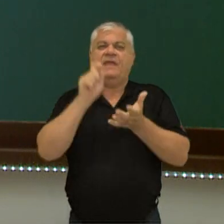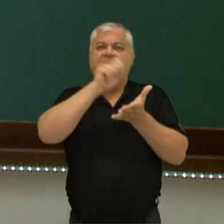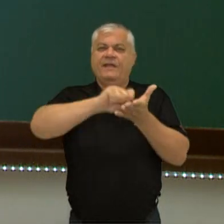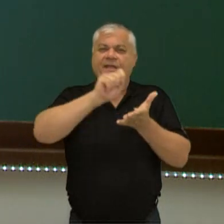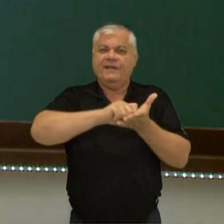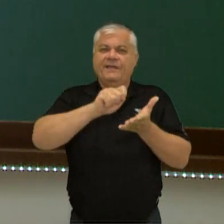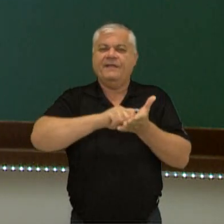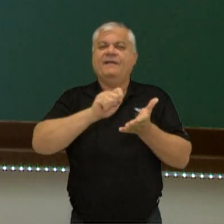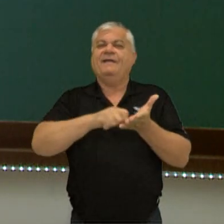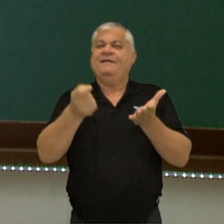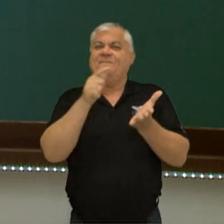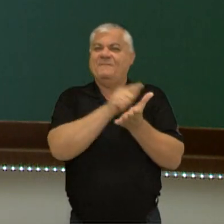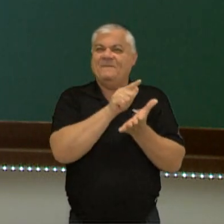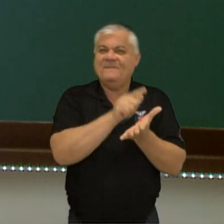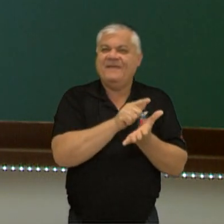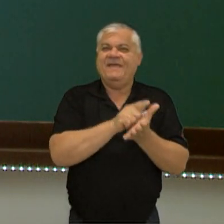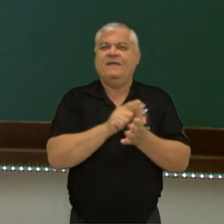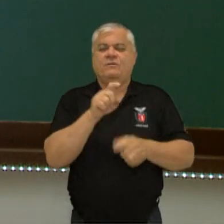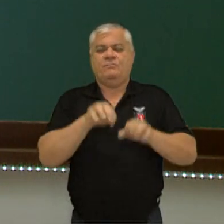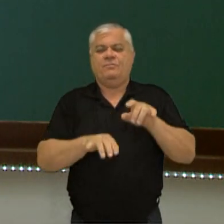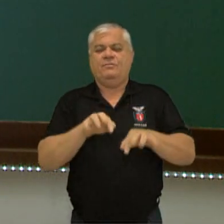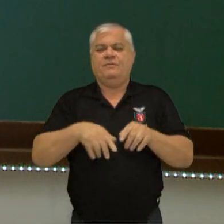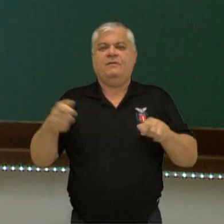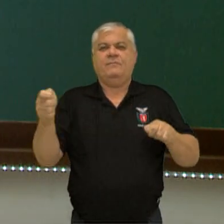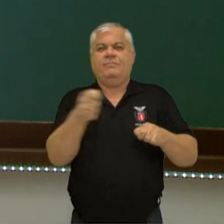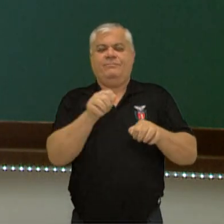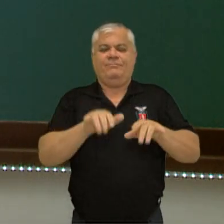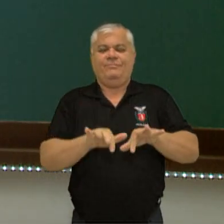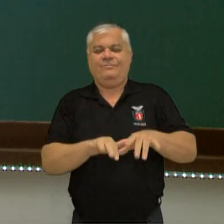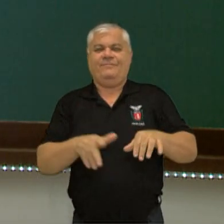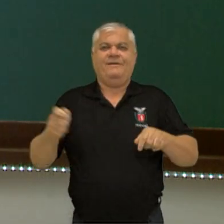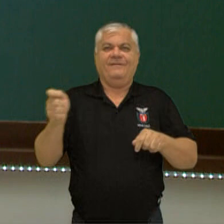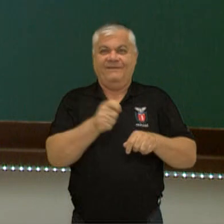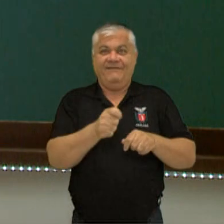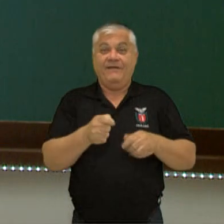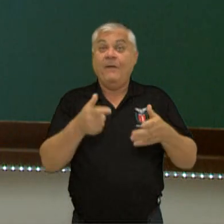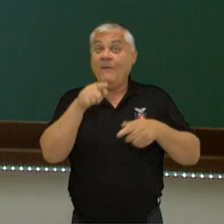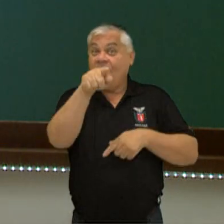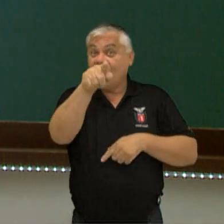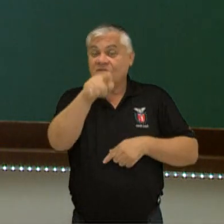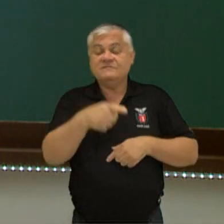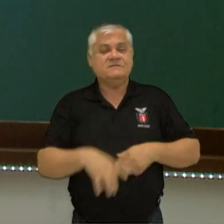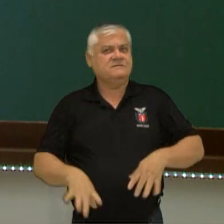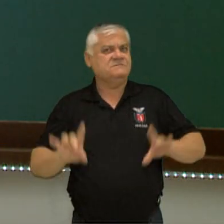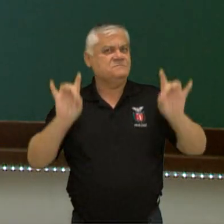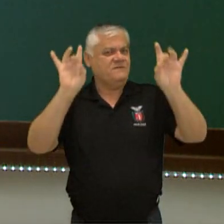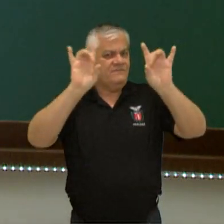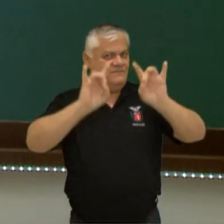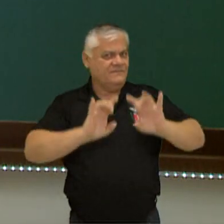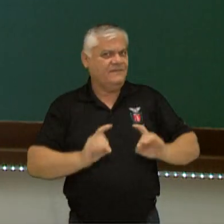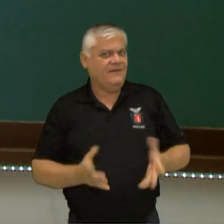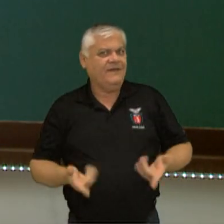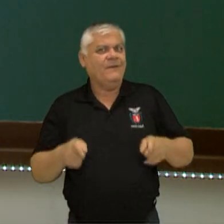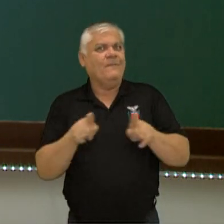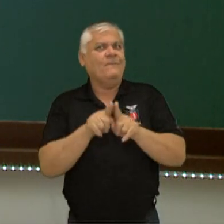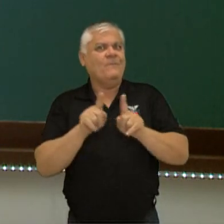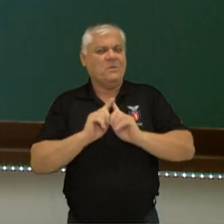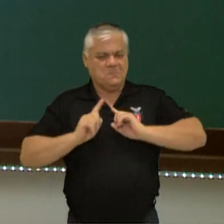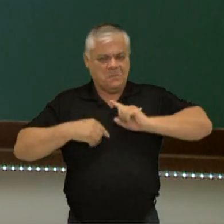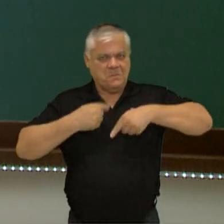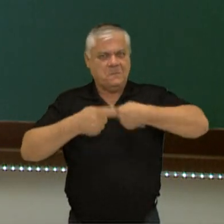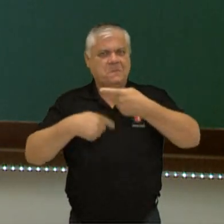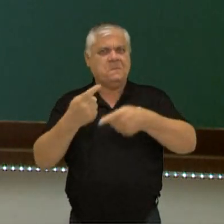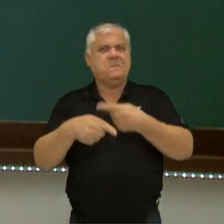papel e máquina de escrever. Mas vocês, aventureiros da cultura, são privilegiados porque estão na geração do computador,